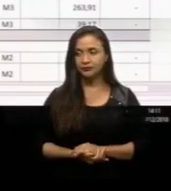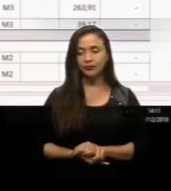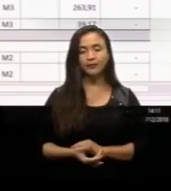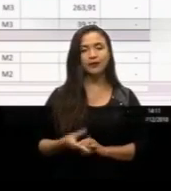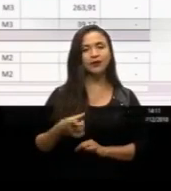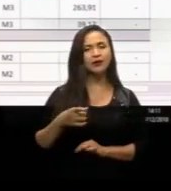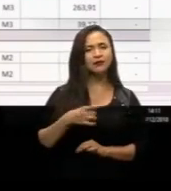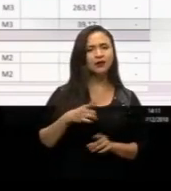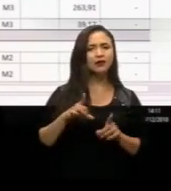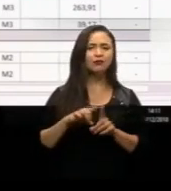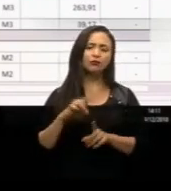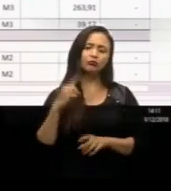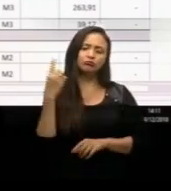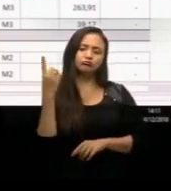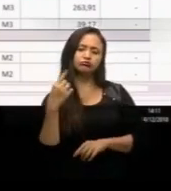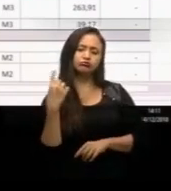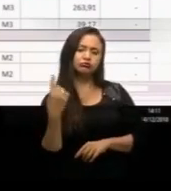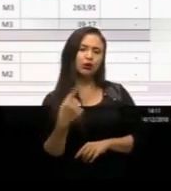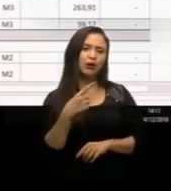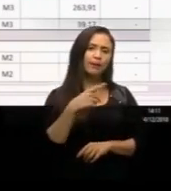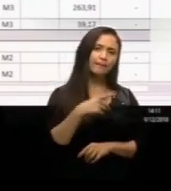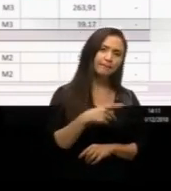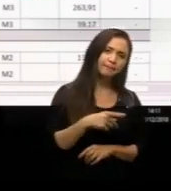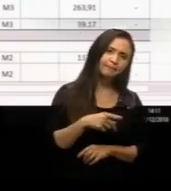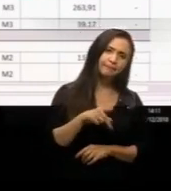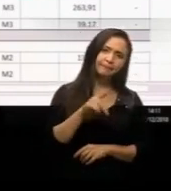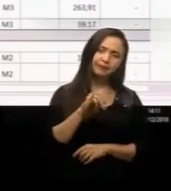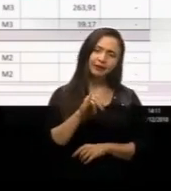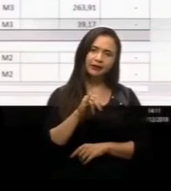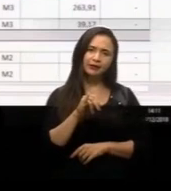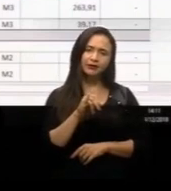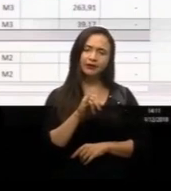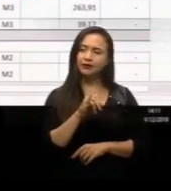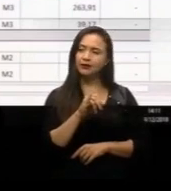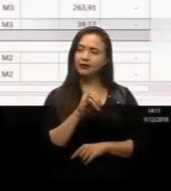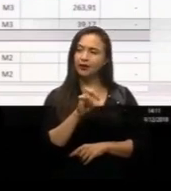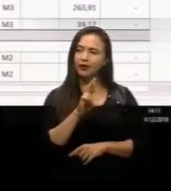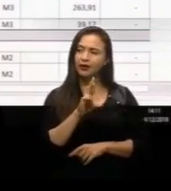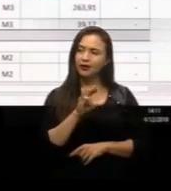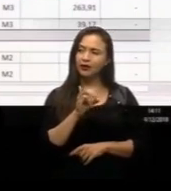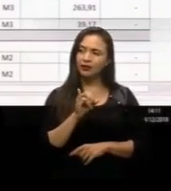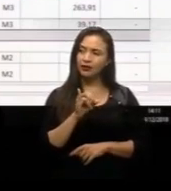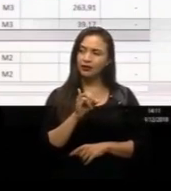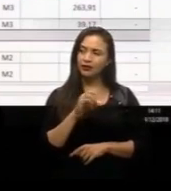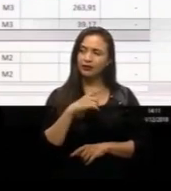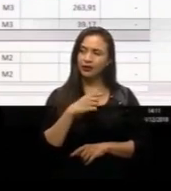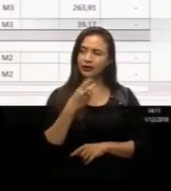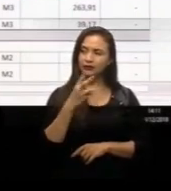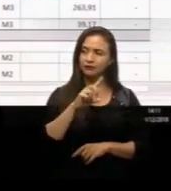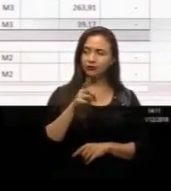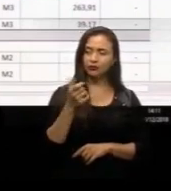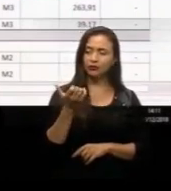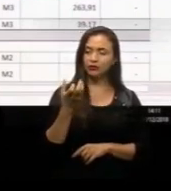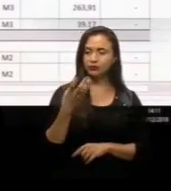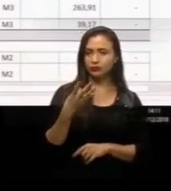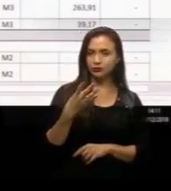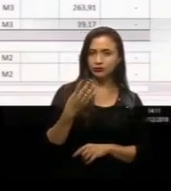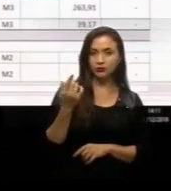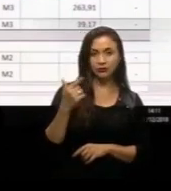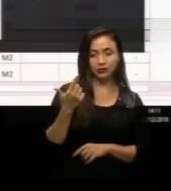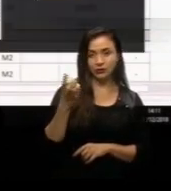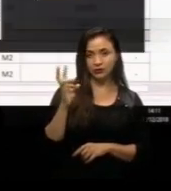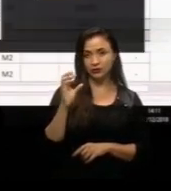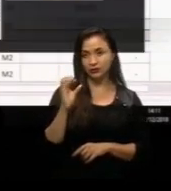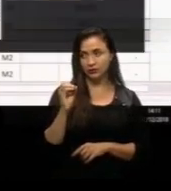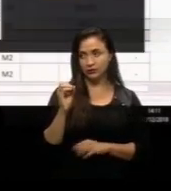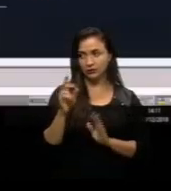uma circunferência. Então, vai ser πr ao quadrado, 3,14, vezes. Ele não tem 30. Lá